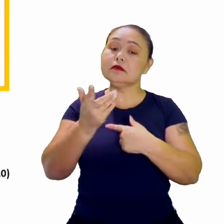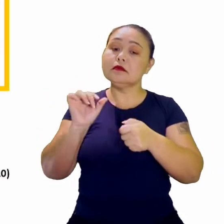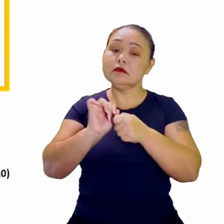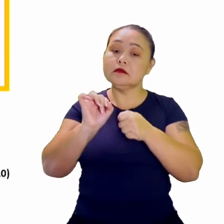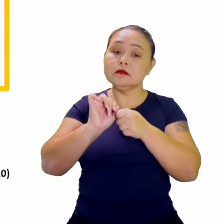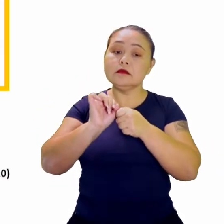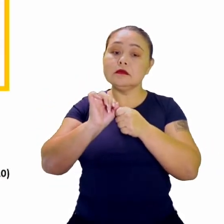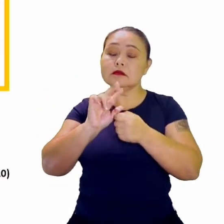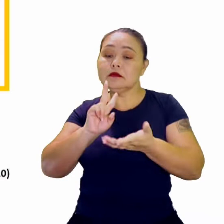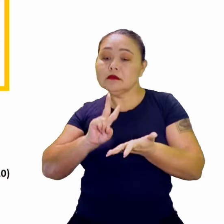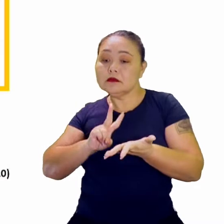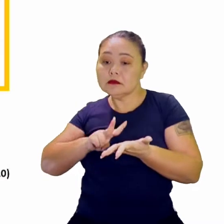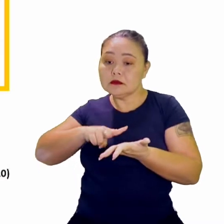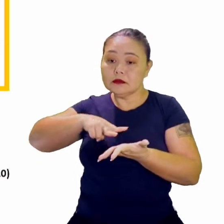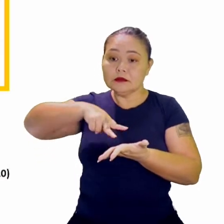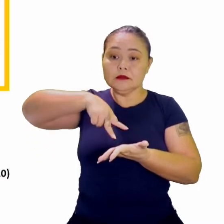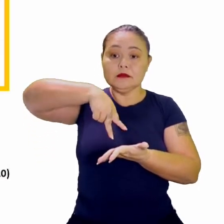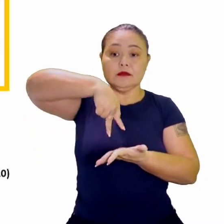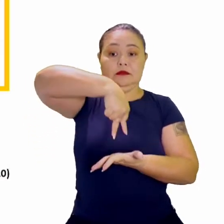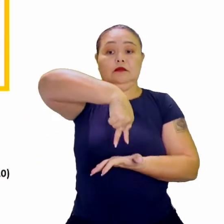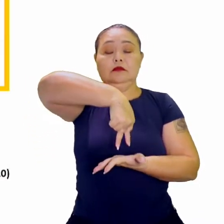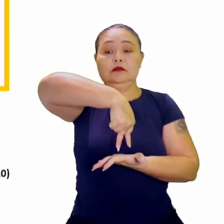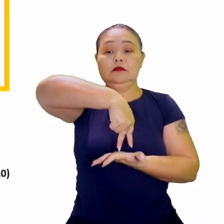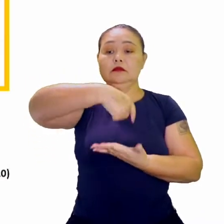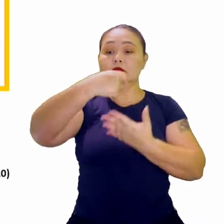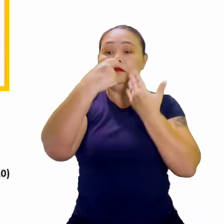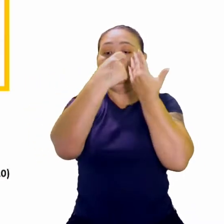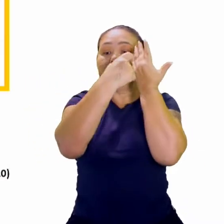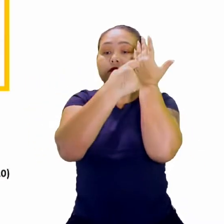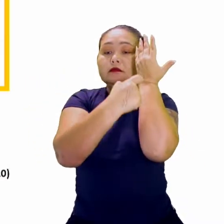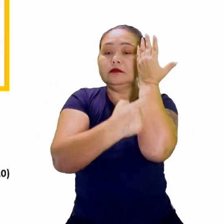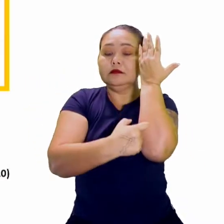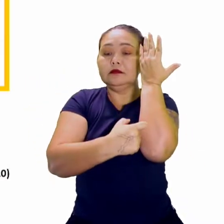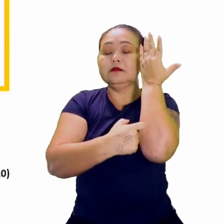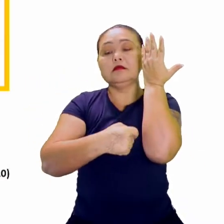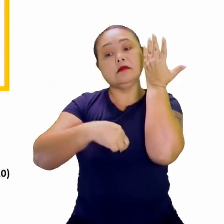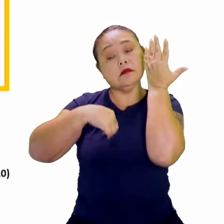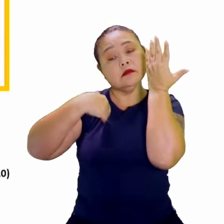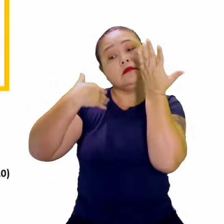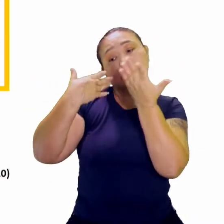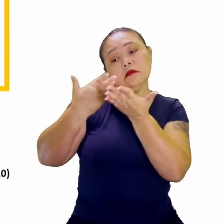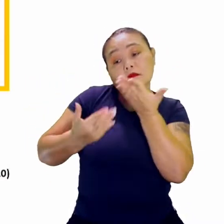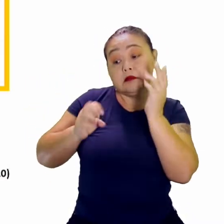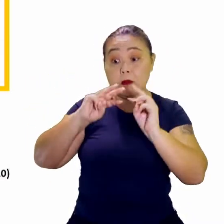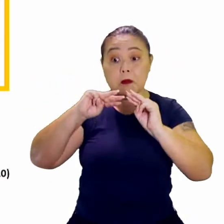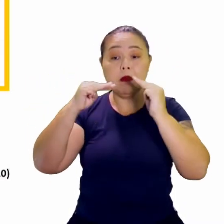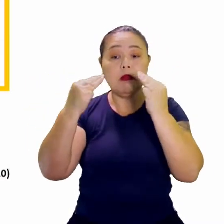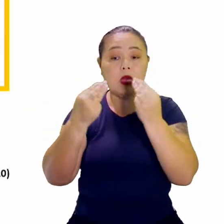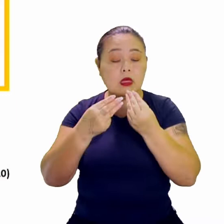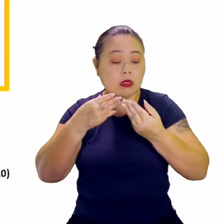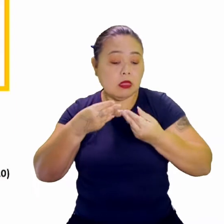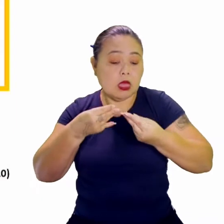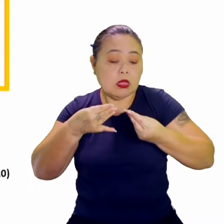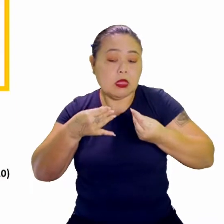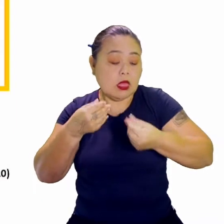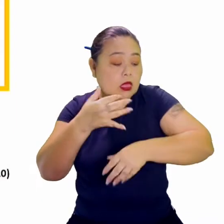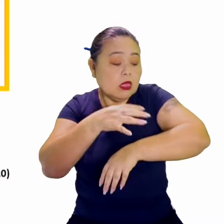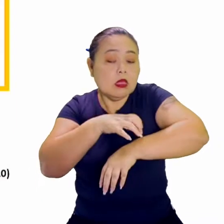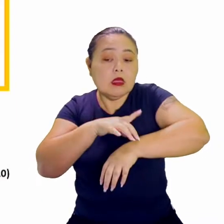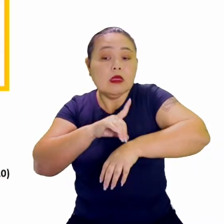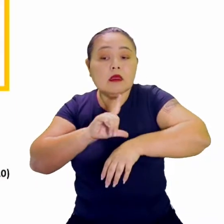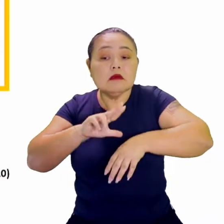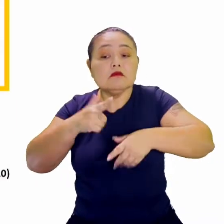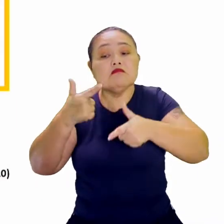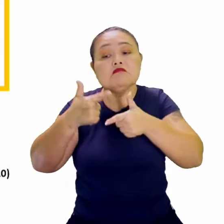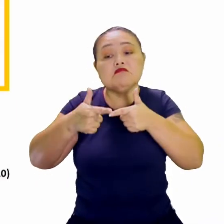de sustentação da tua postura. Então, a tendência é quando você vai perdendo massa muscular, perdendo músculo, você vai